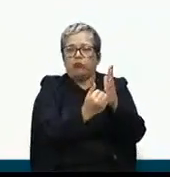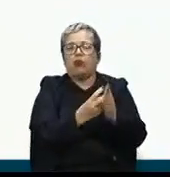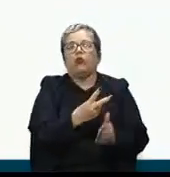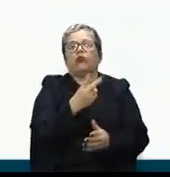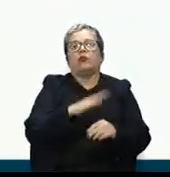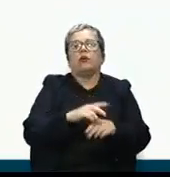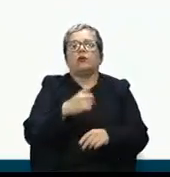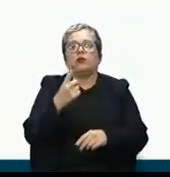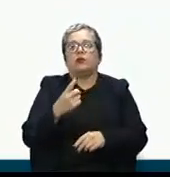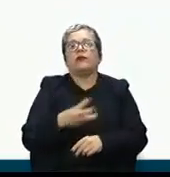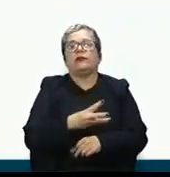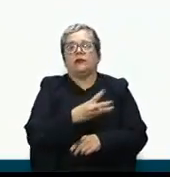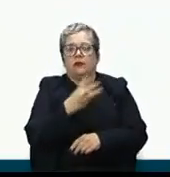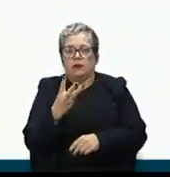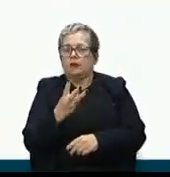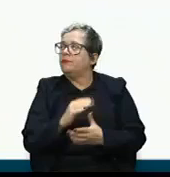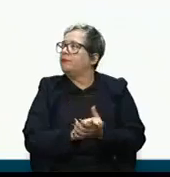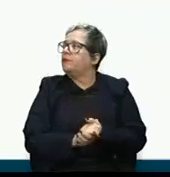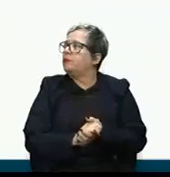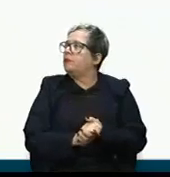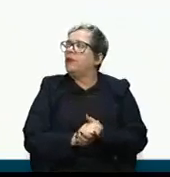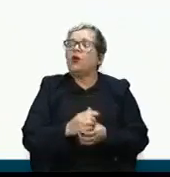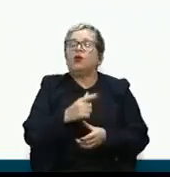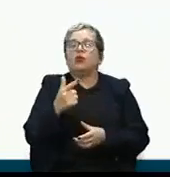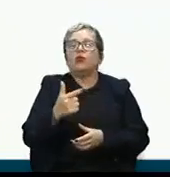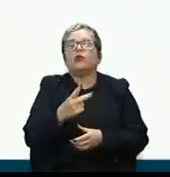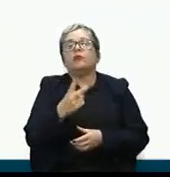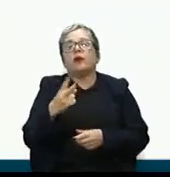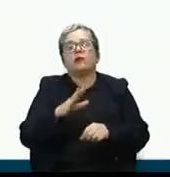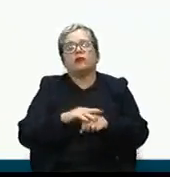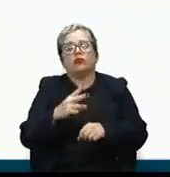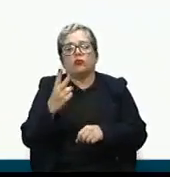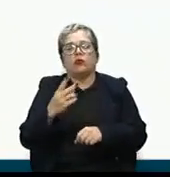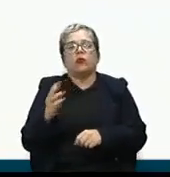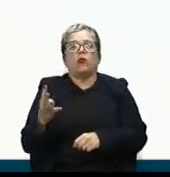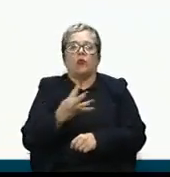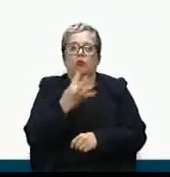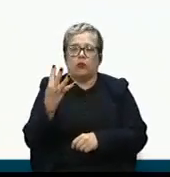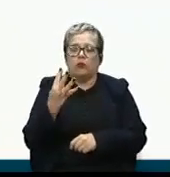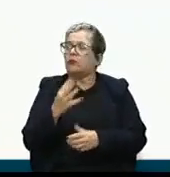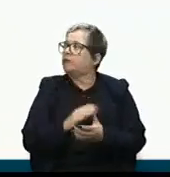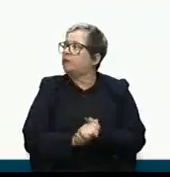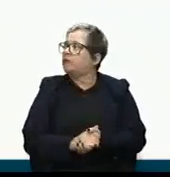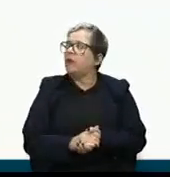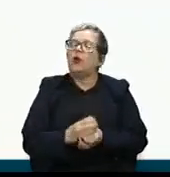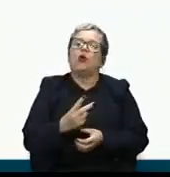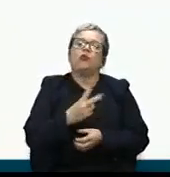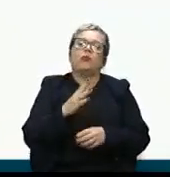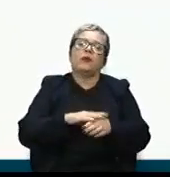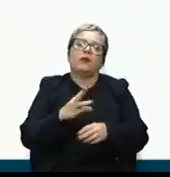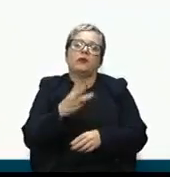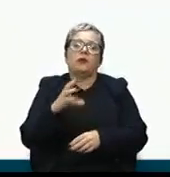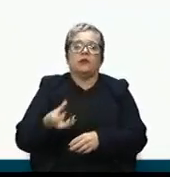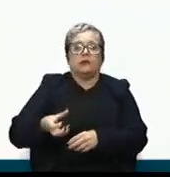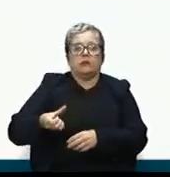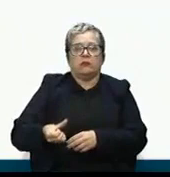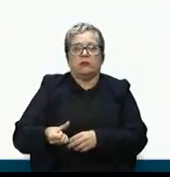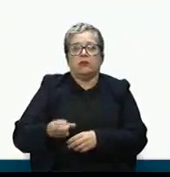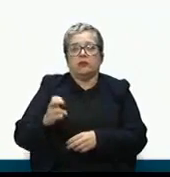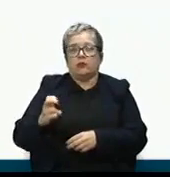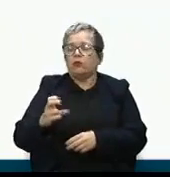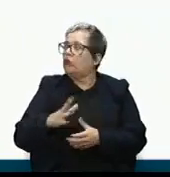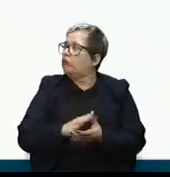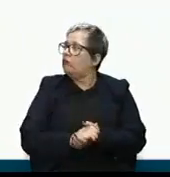2 mais 1 vai resultar em 3, 2 mais 2 vai resultar em 4, 2 mais 3 vai resultar em